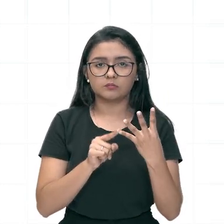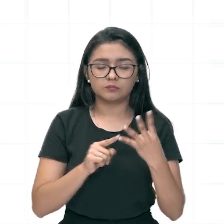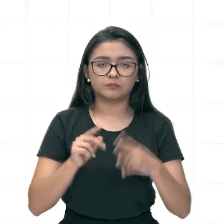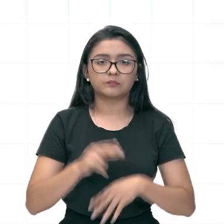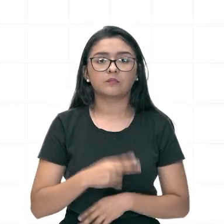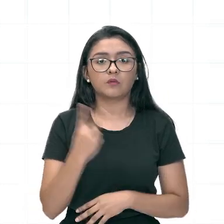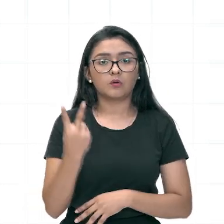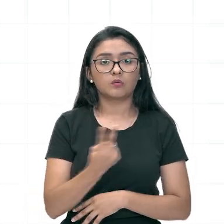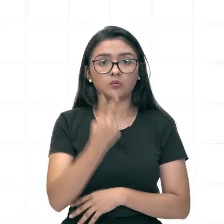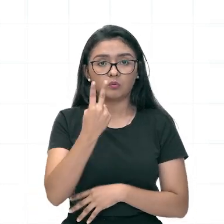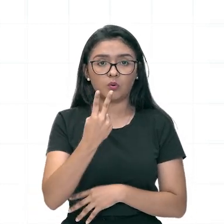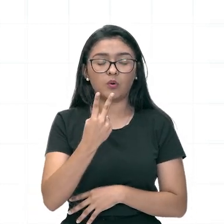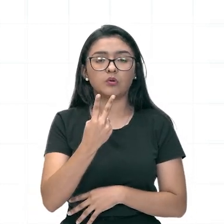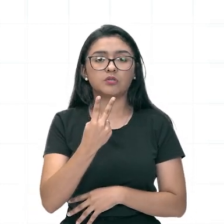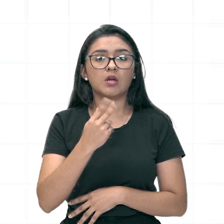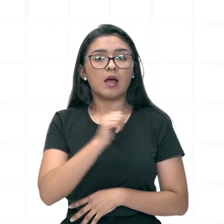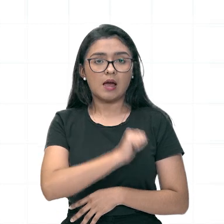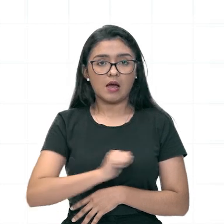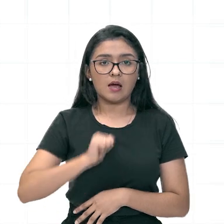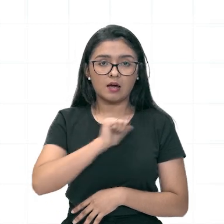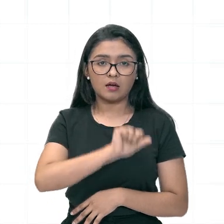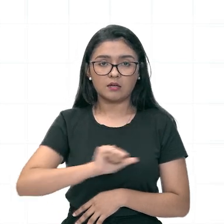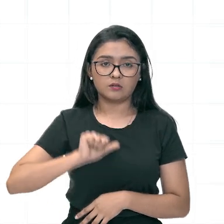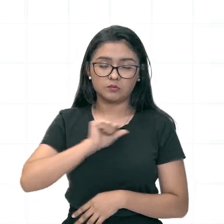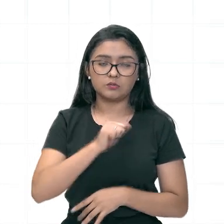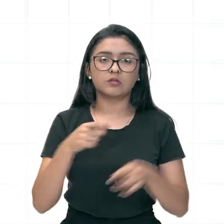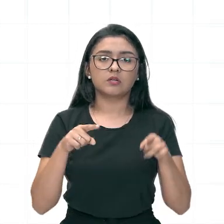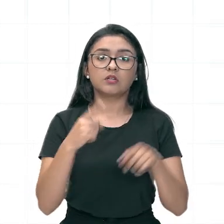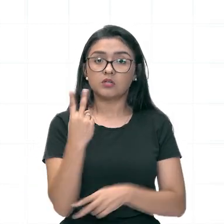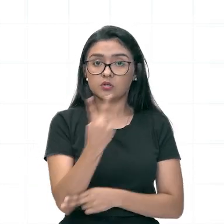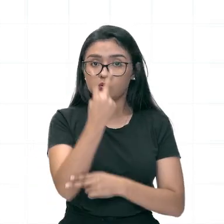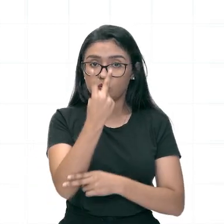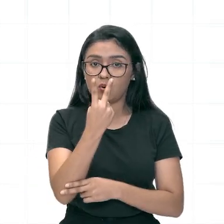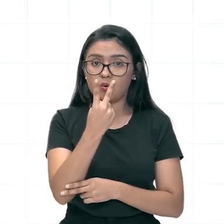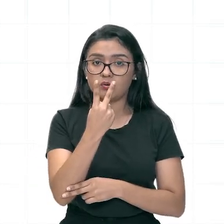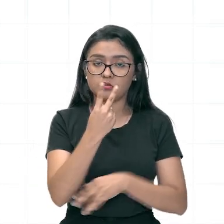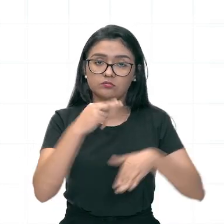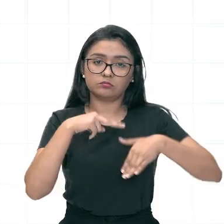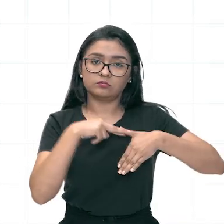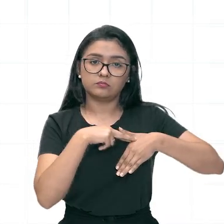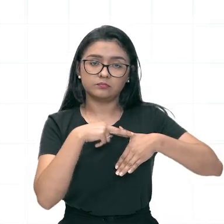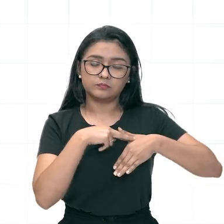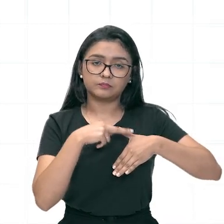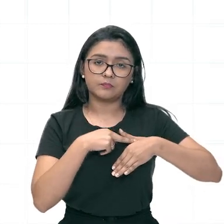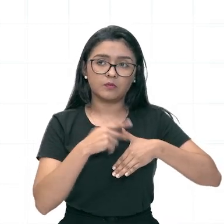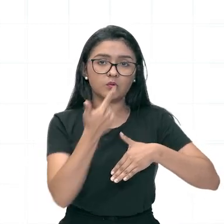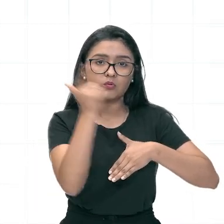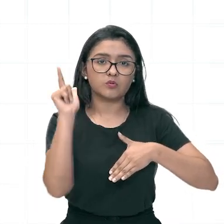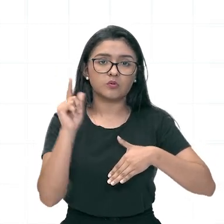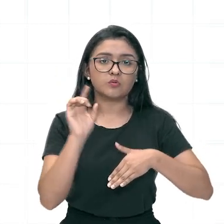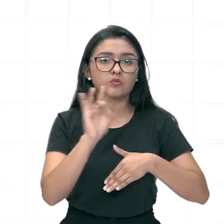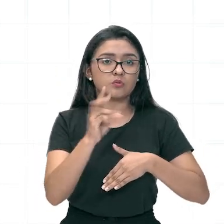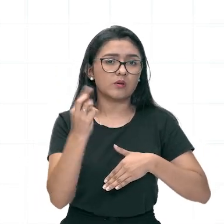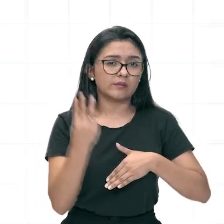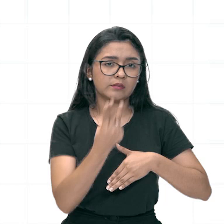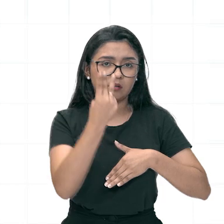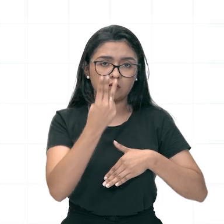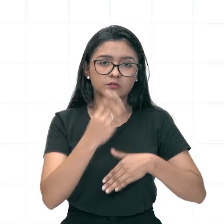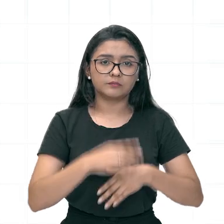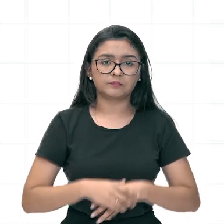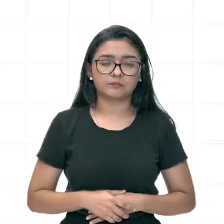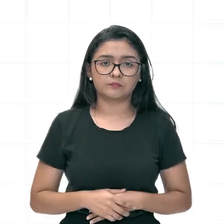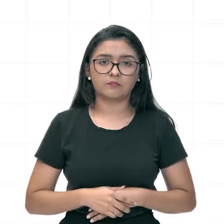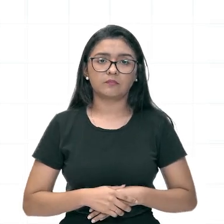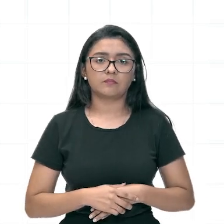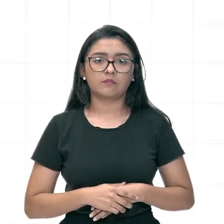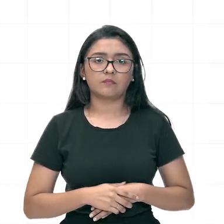né? 2 átrios e 2 ventrículos, como no caso dos crocodilianos. Mas os outros, eles vão ter somente 3 cavidades, como a gente visualizou ali,